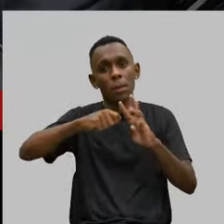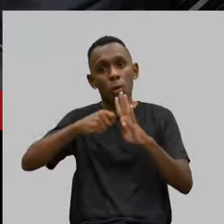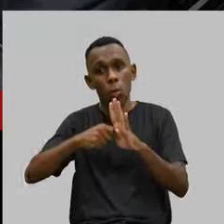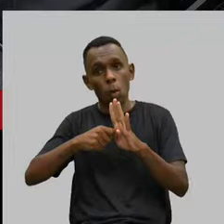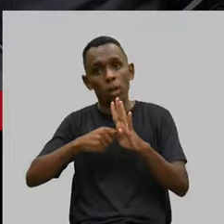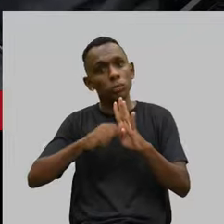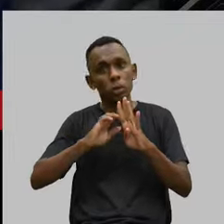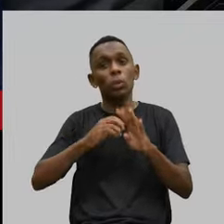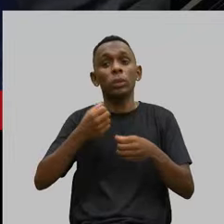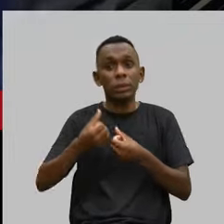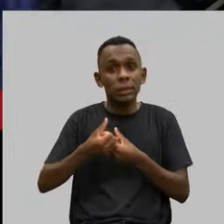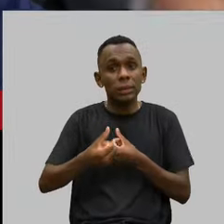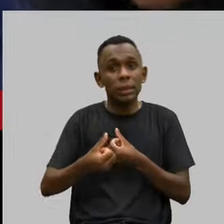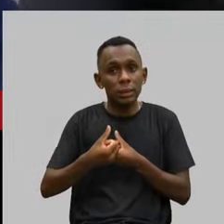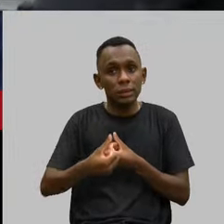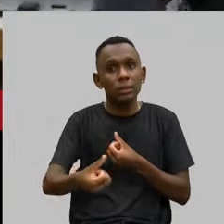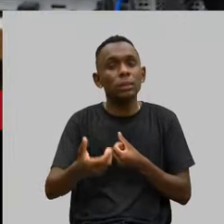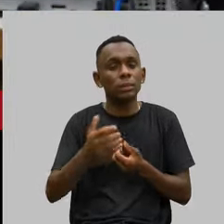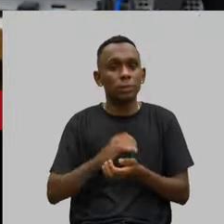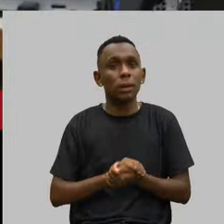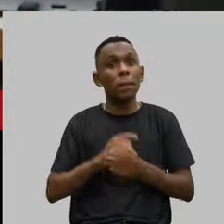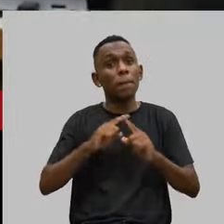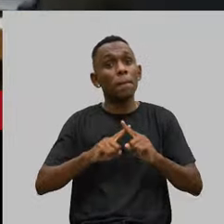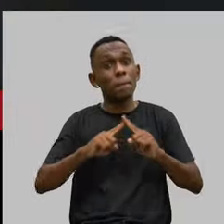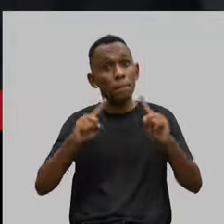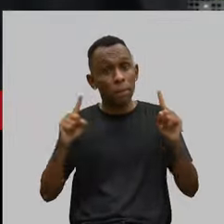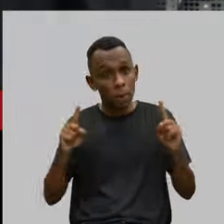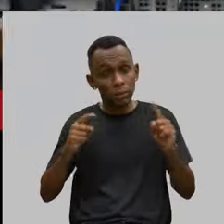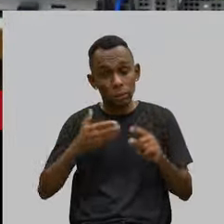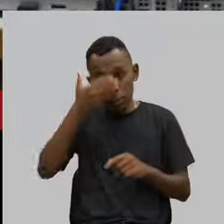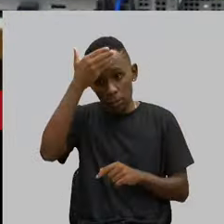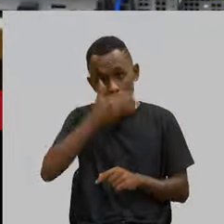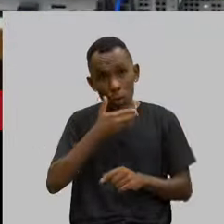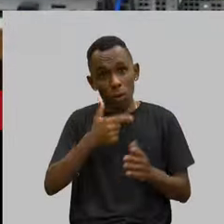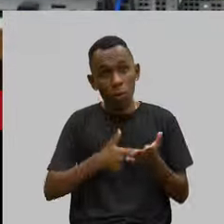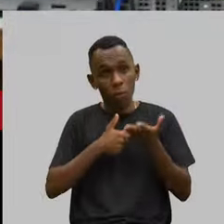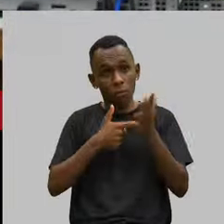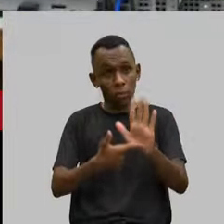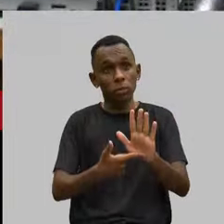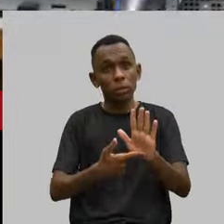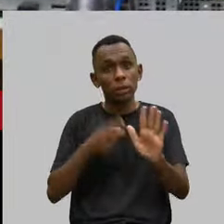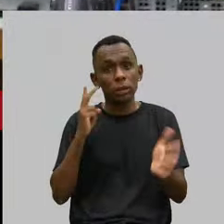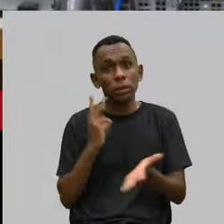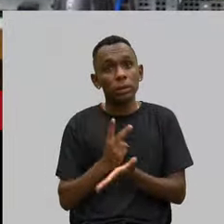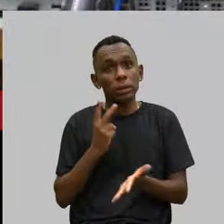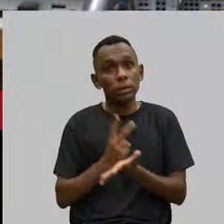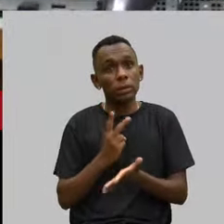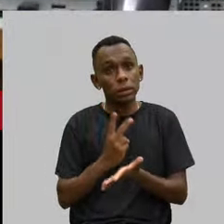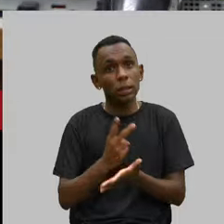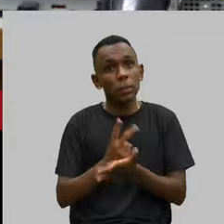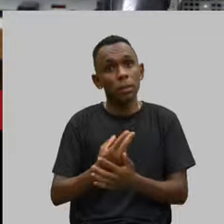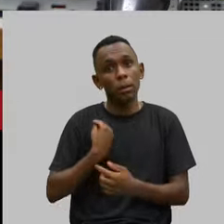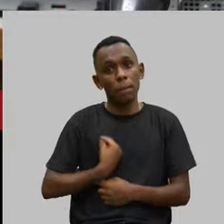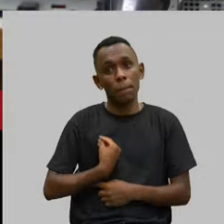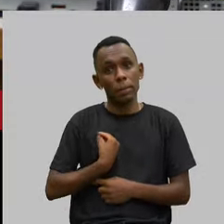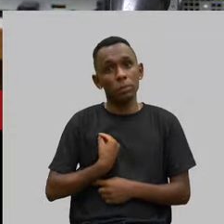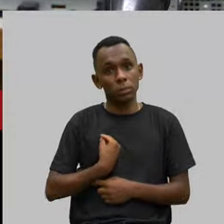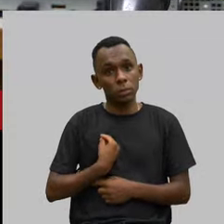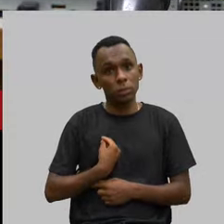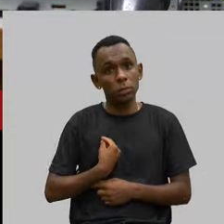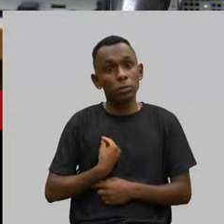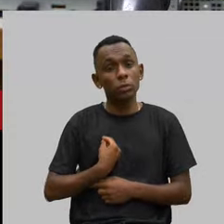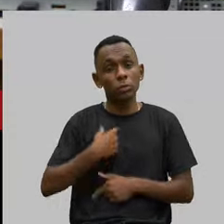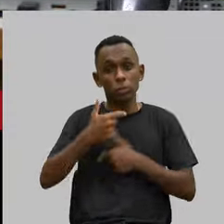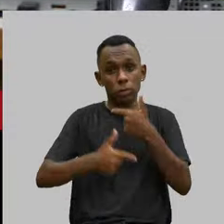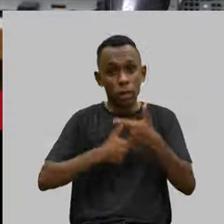entanto Presidente eh essa prestação de contas ela sempre contou com a presença dos